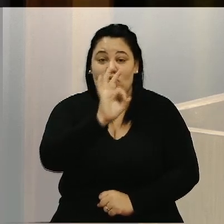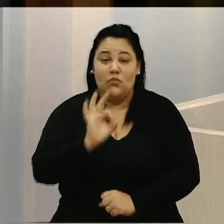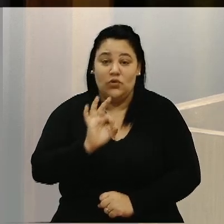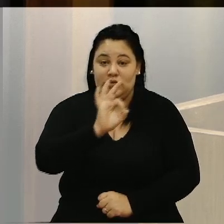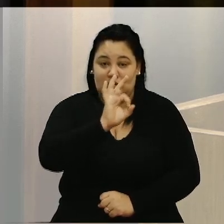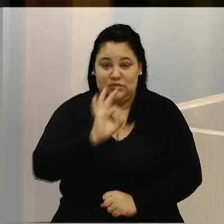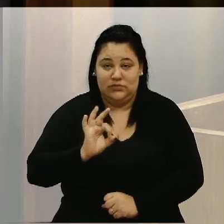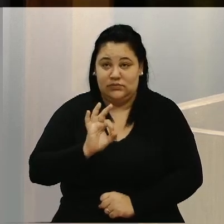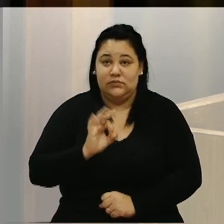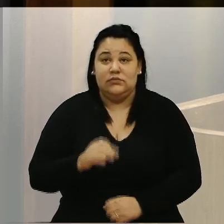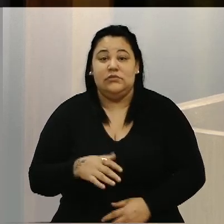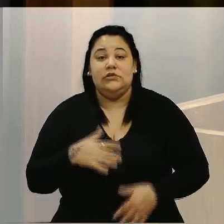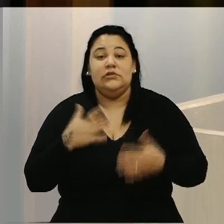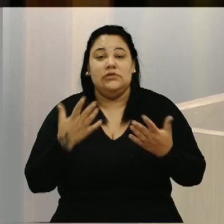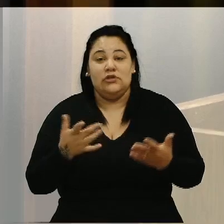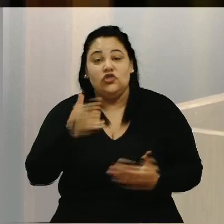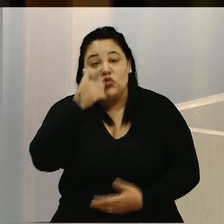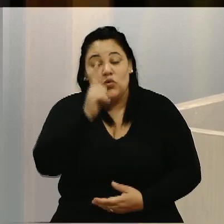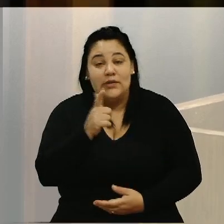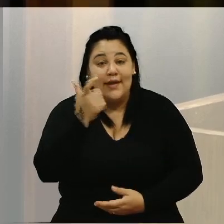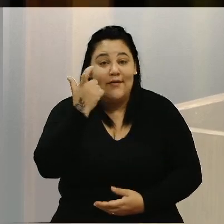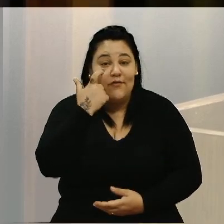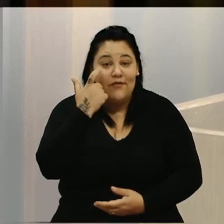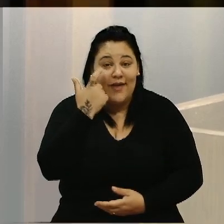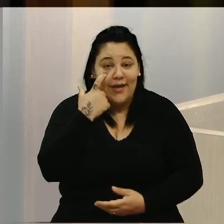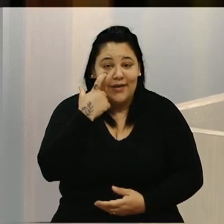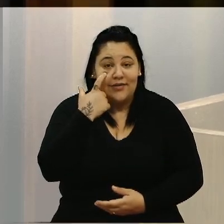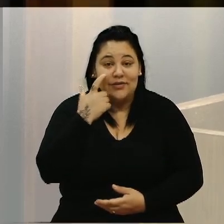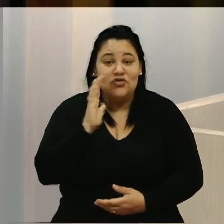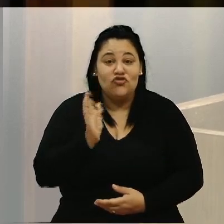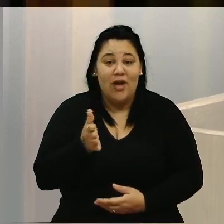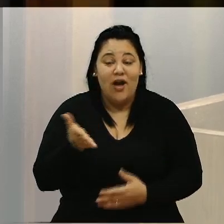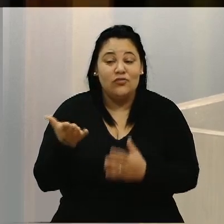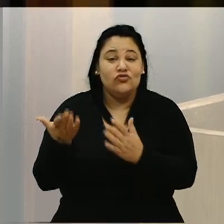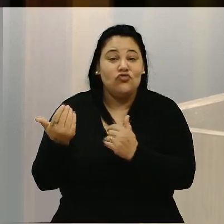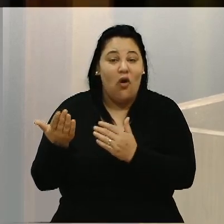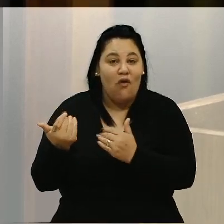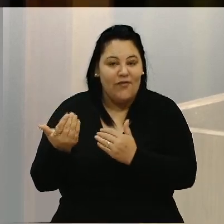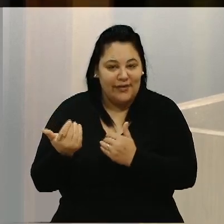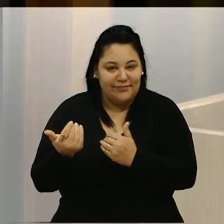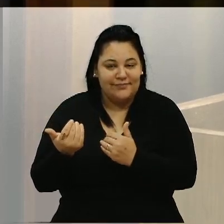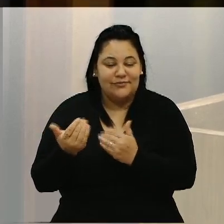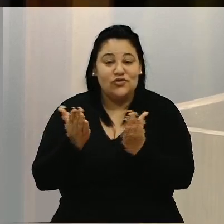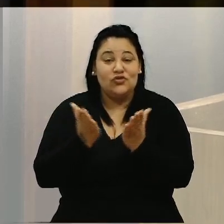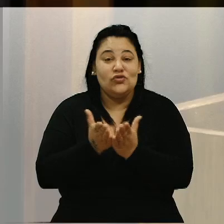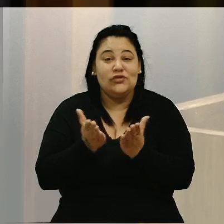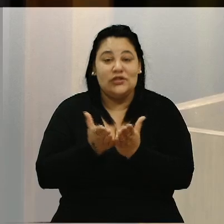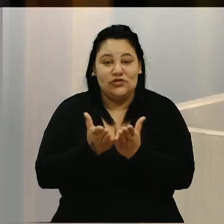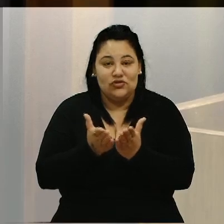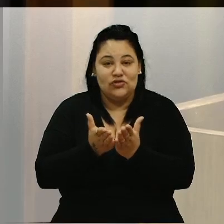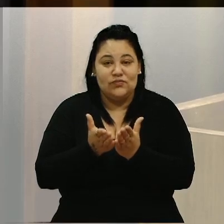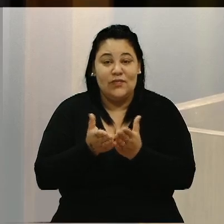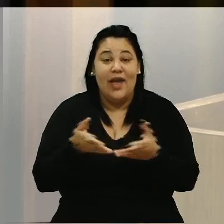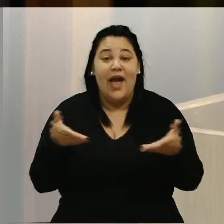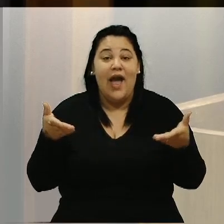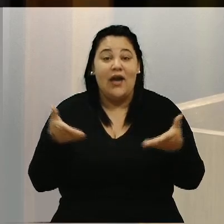98%. Então, a gente consegue ver na juventude, nesses estudantes, que agora, na sua